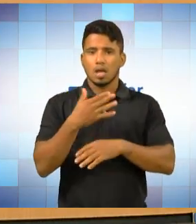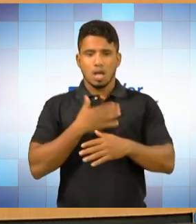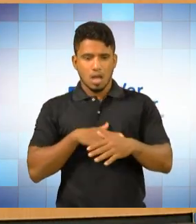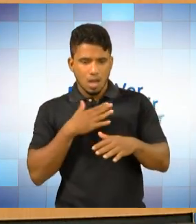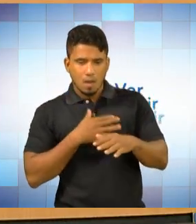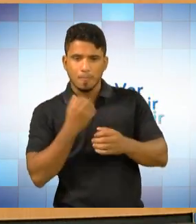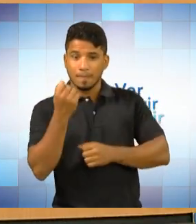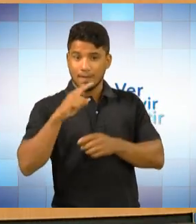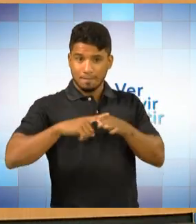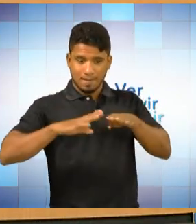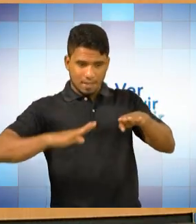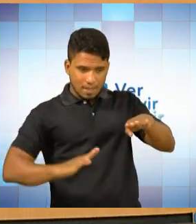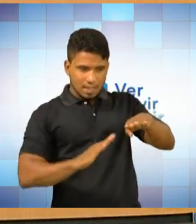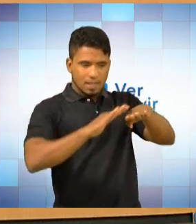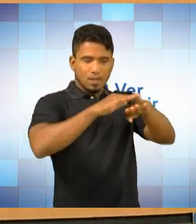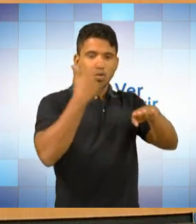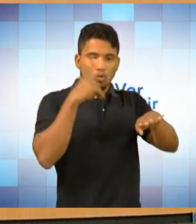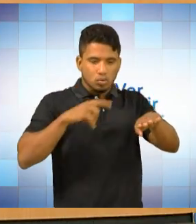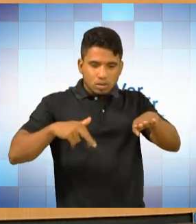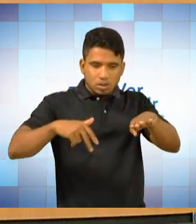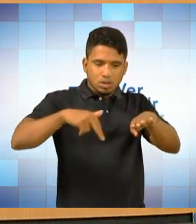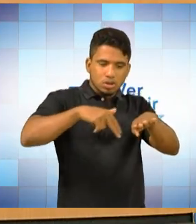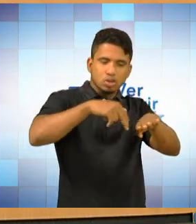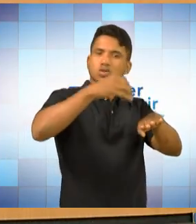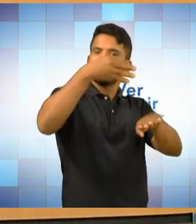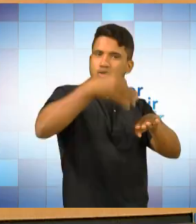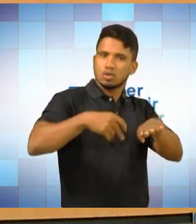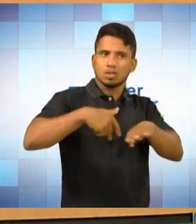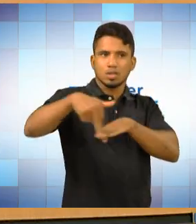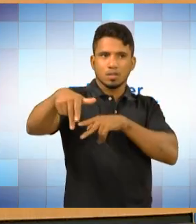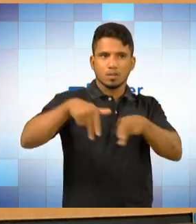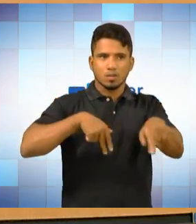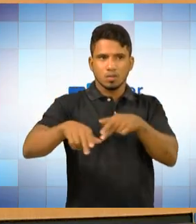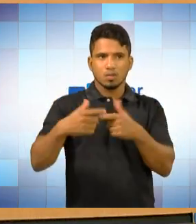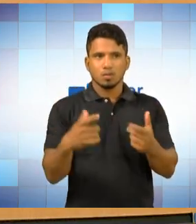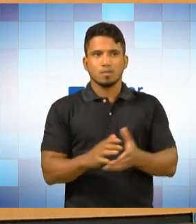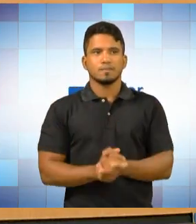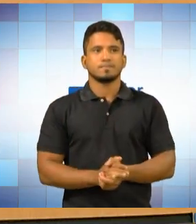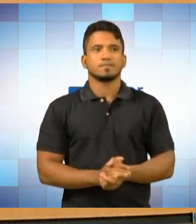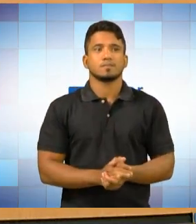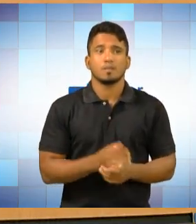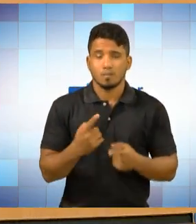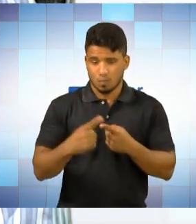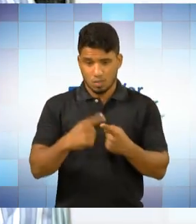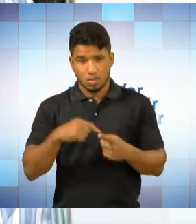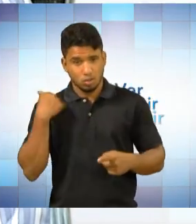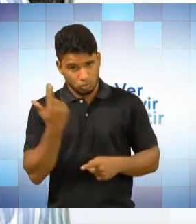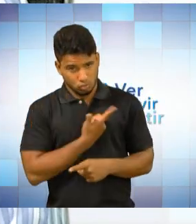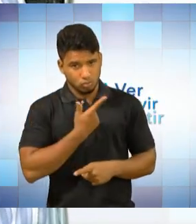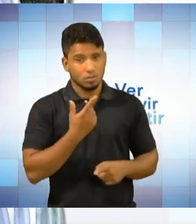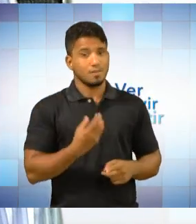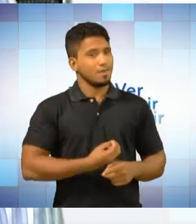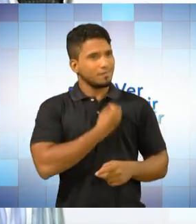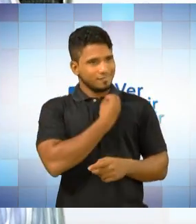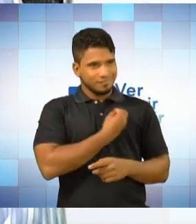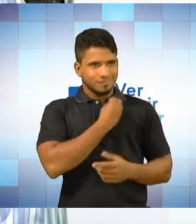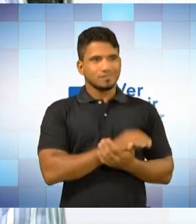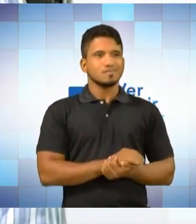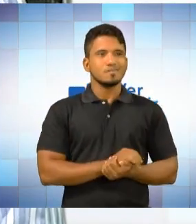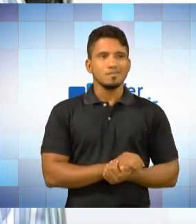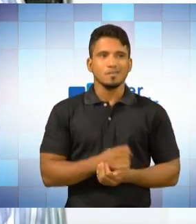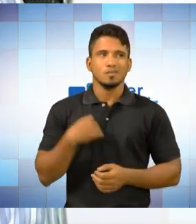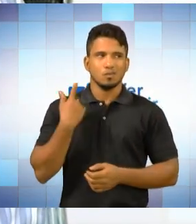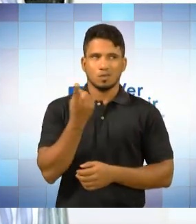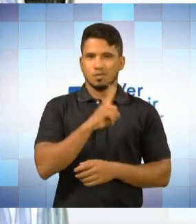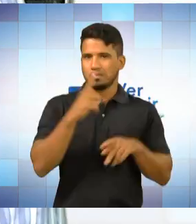calçada organizada para que a gente consiga se locomover com dignidade. Porque nós, para sobrevivermos, nós